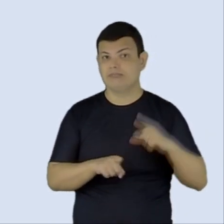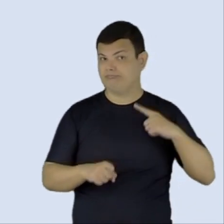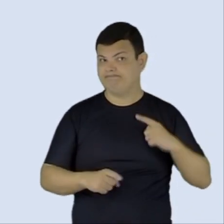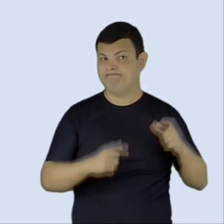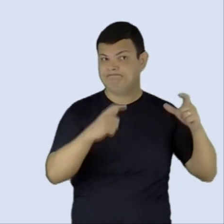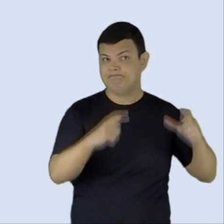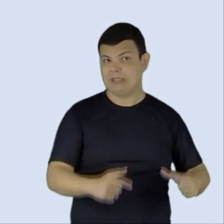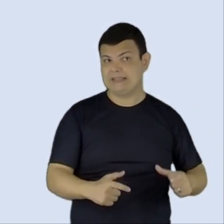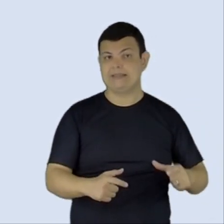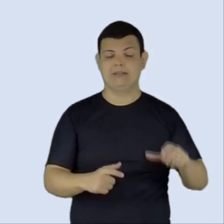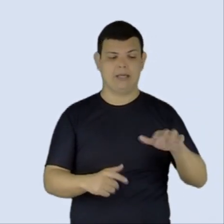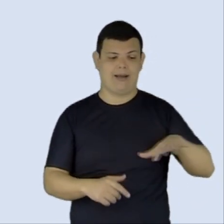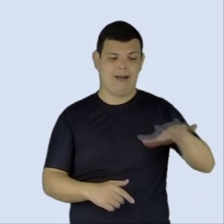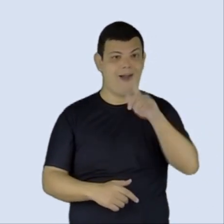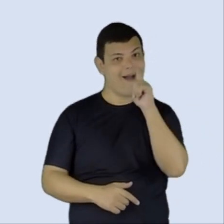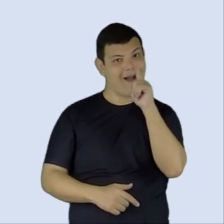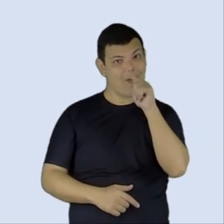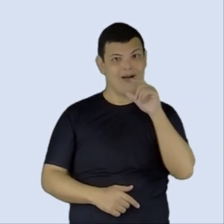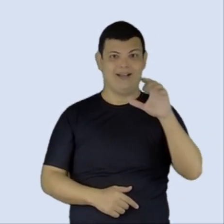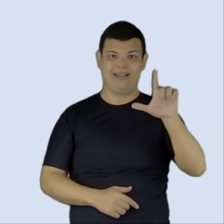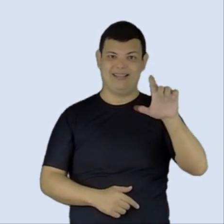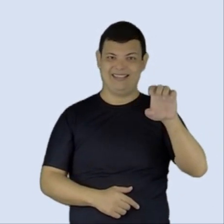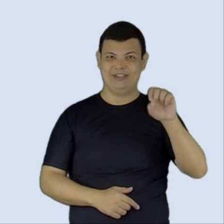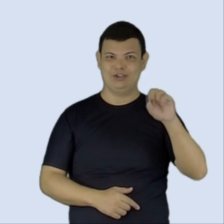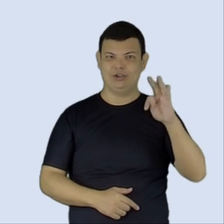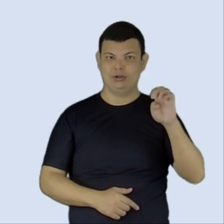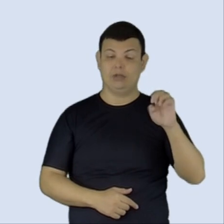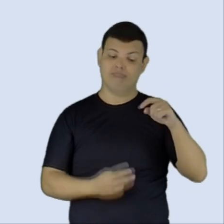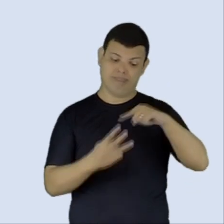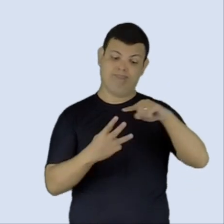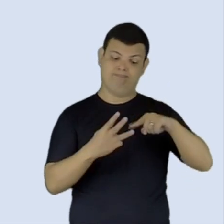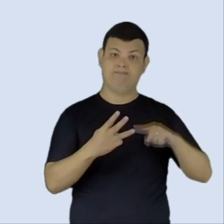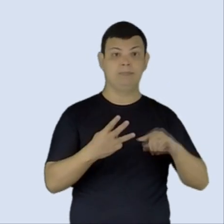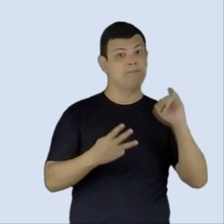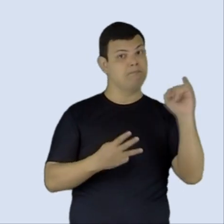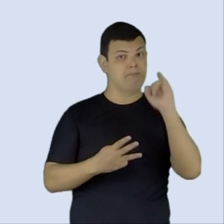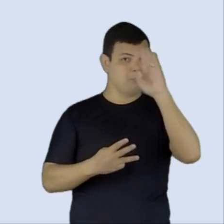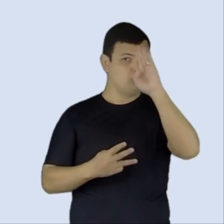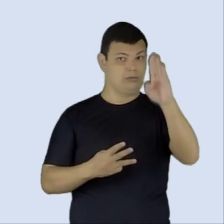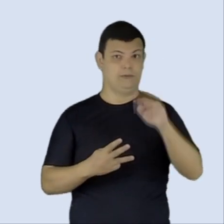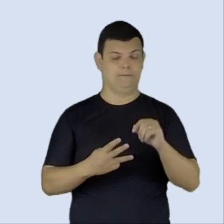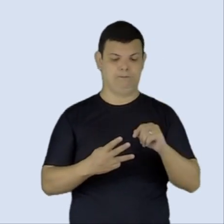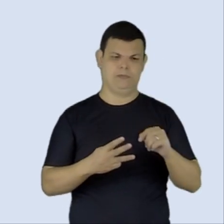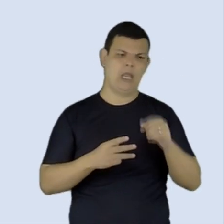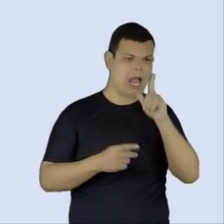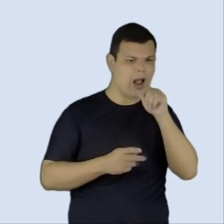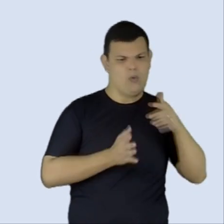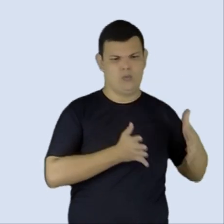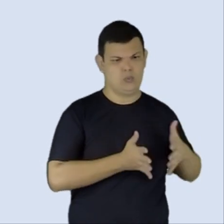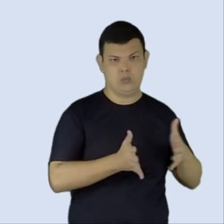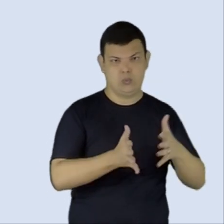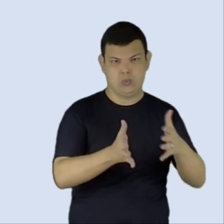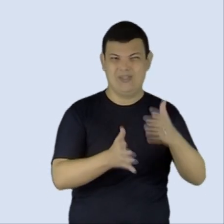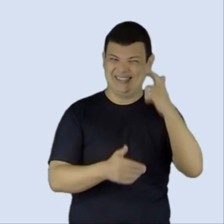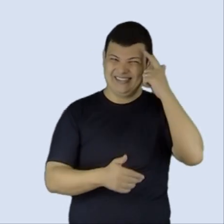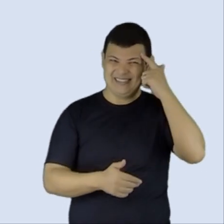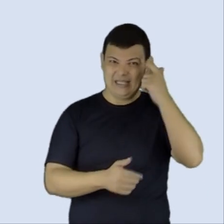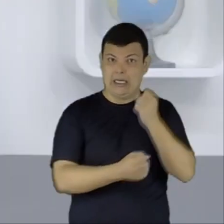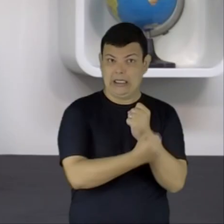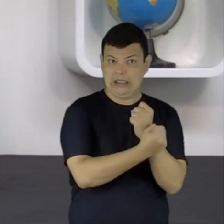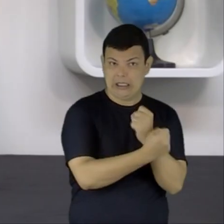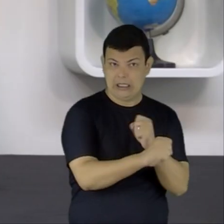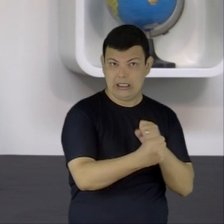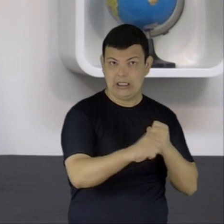bacia leste. Então, nós temos 3 principais bacias hidrográficas, ou seja, rios. Volta comigo aqui.